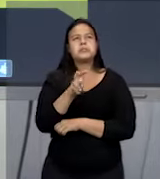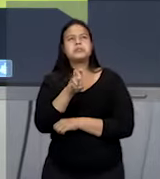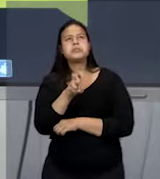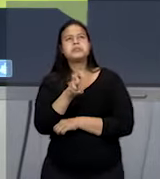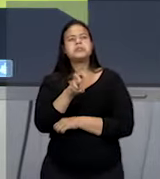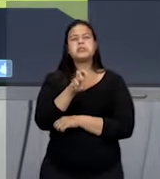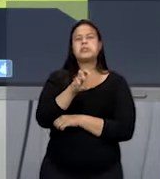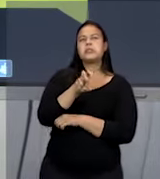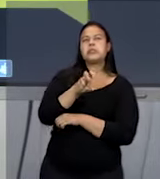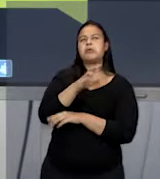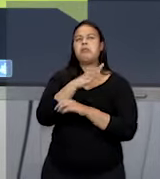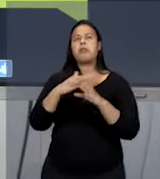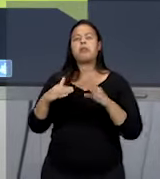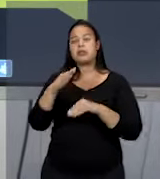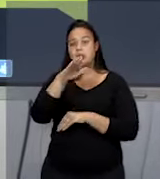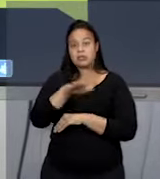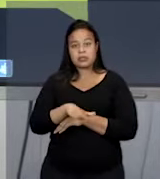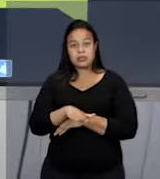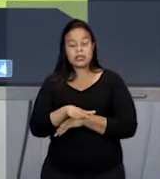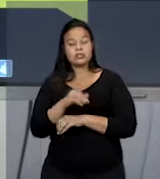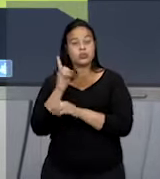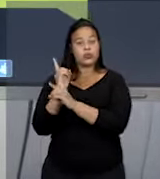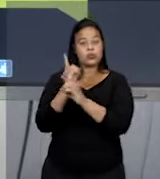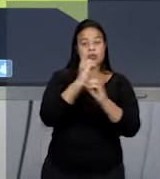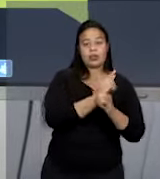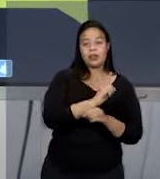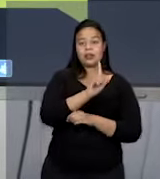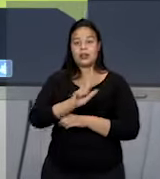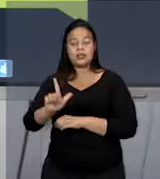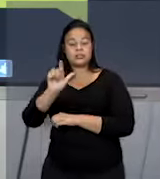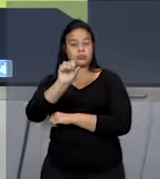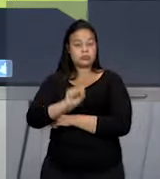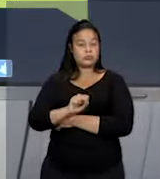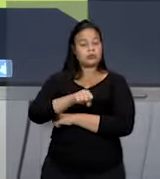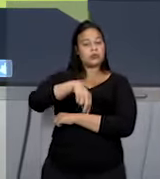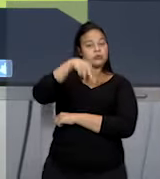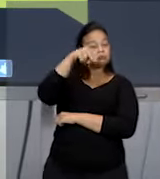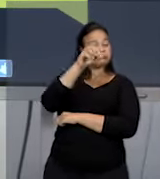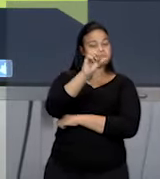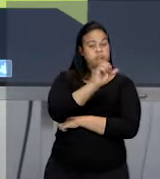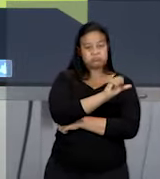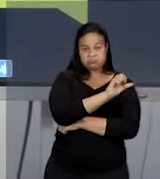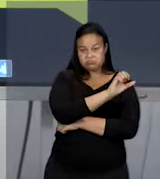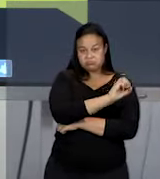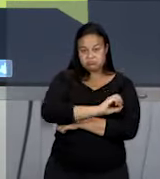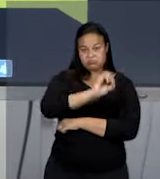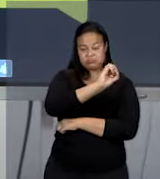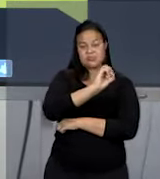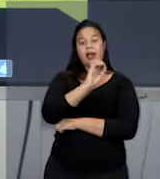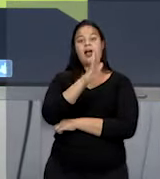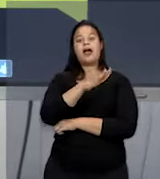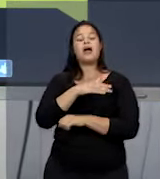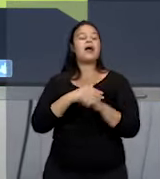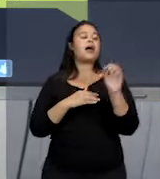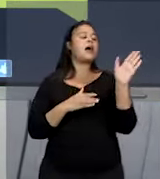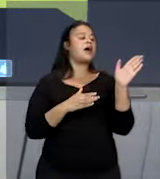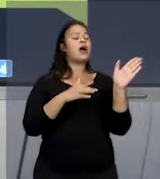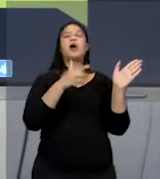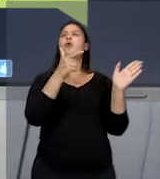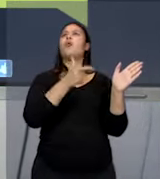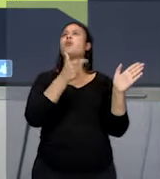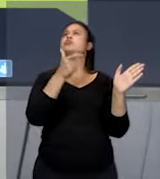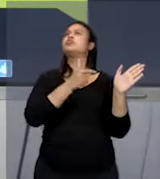tarde eu quisesse encontrar as direções norte, sul, leste, oeste, seria melhor eu virar o meu braço esquerdo para o